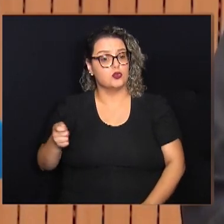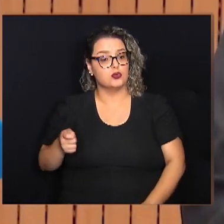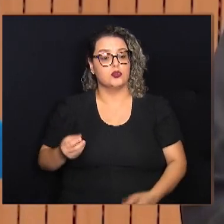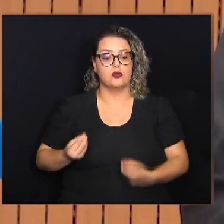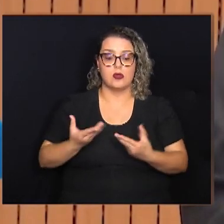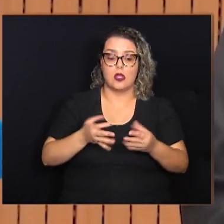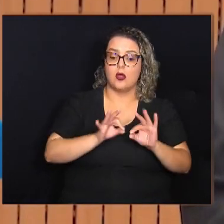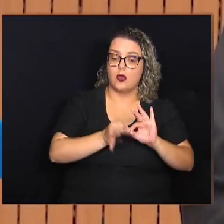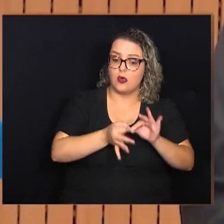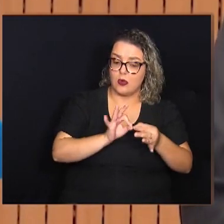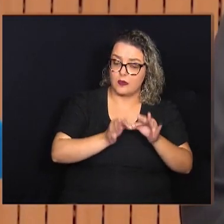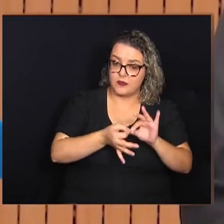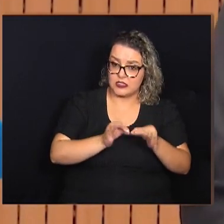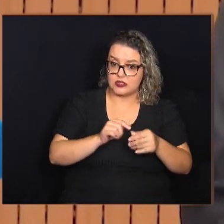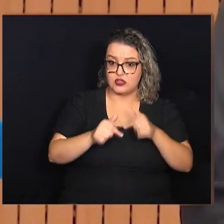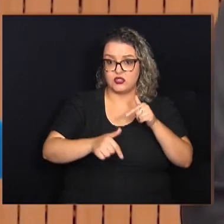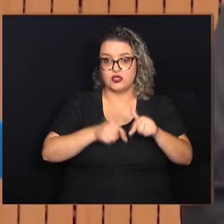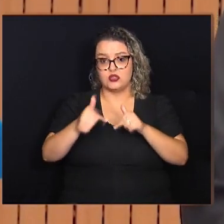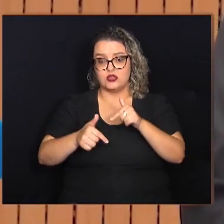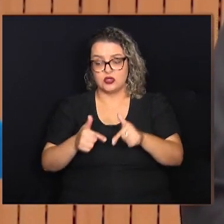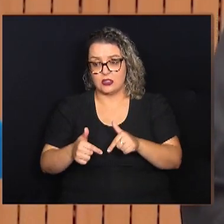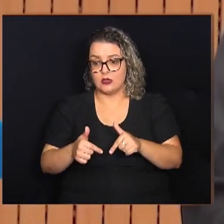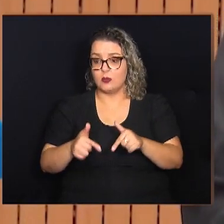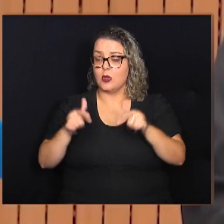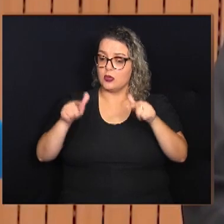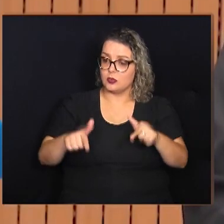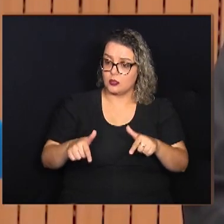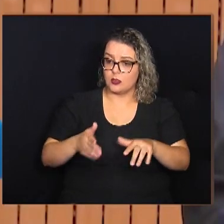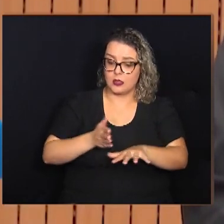Associação Cornélia Viegli.